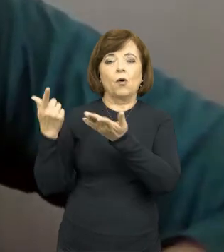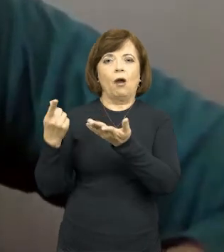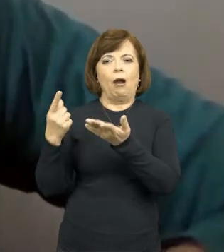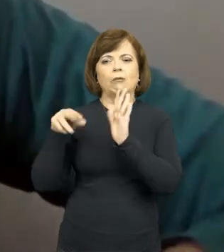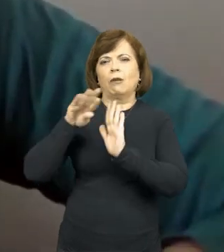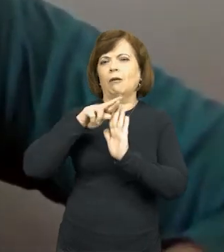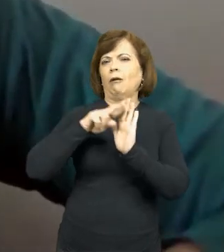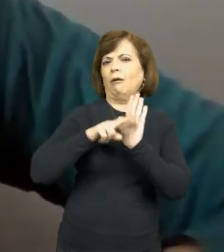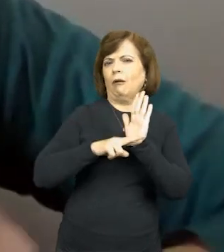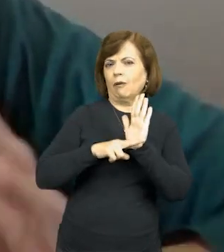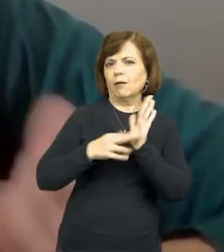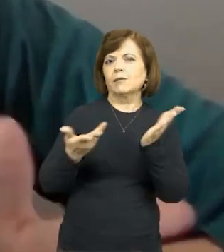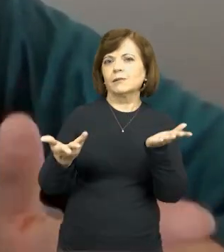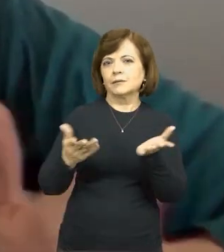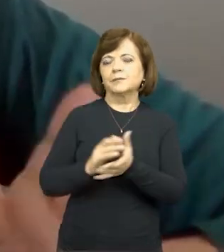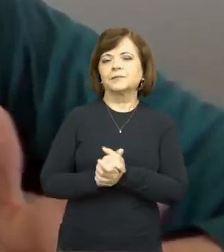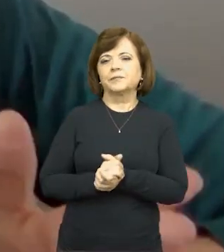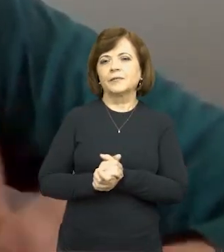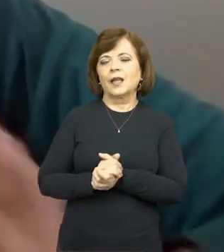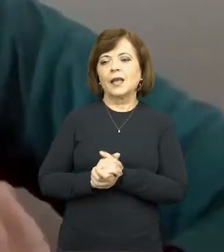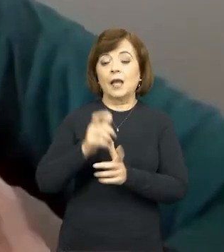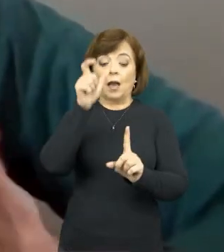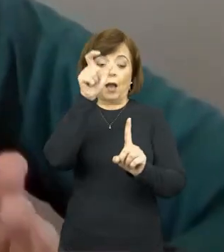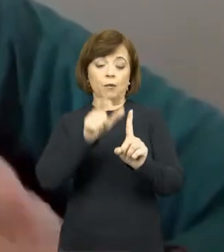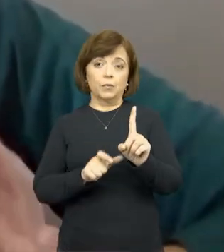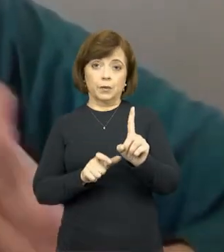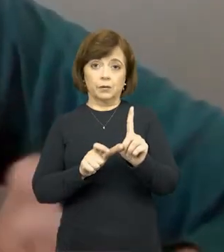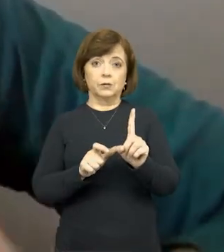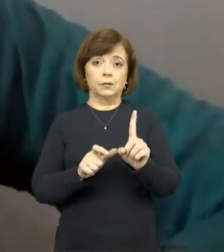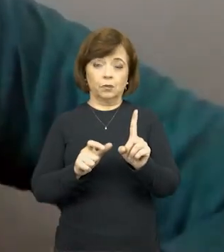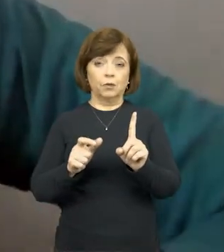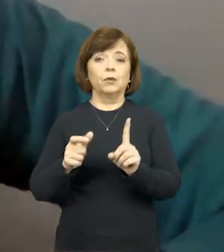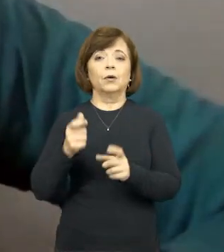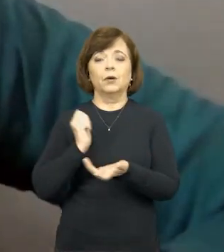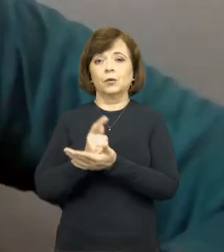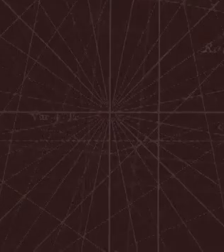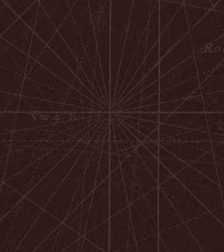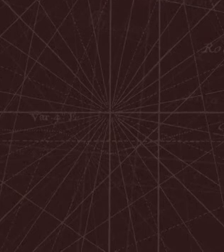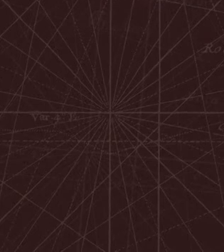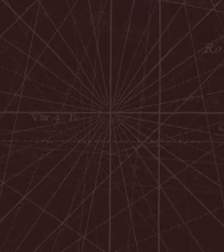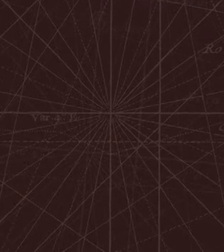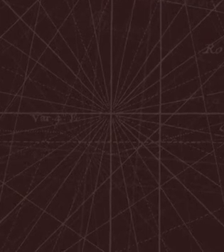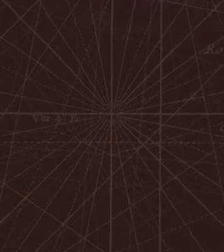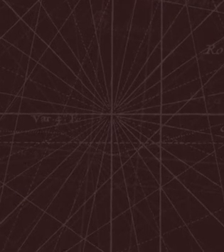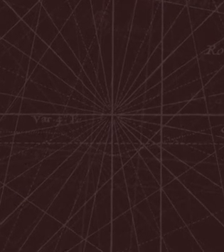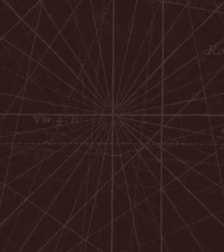determinada regra. Enfim, para o consumidor ter informação é muito importante.